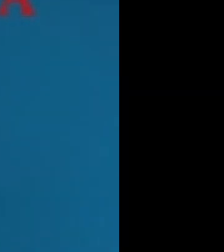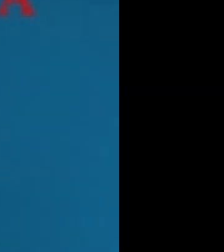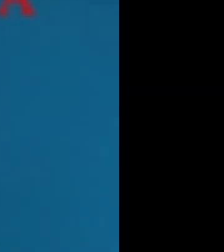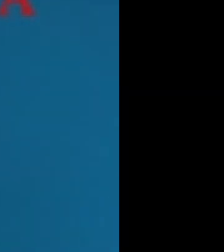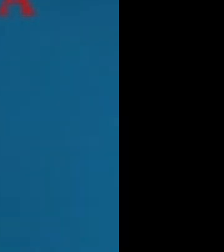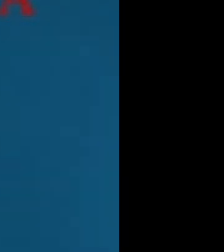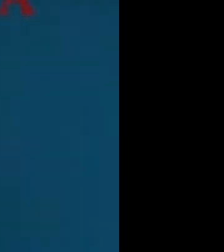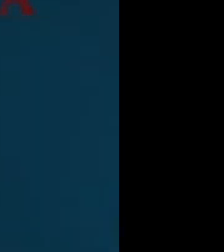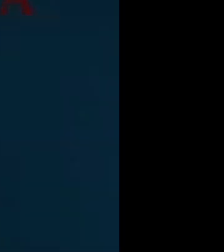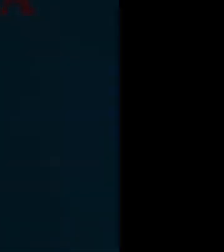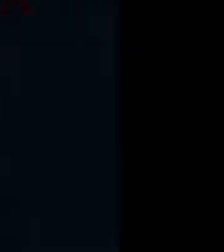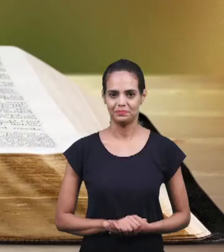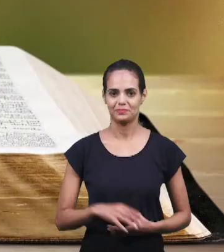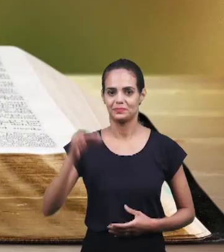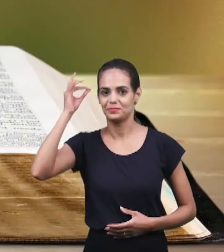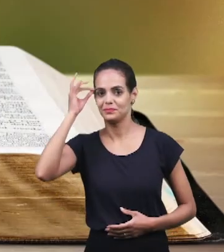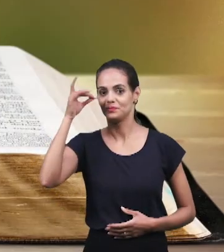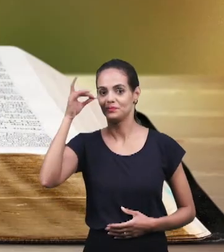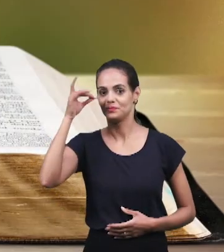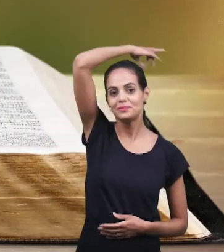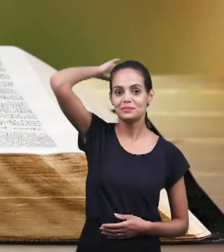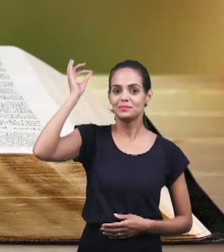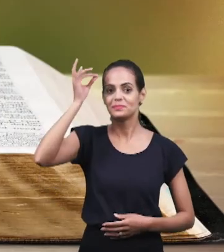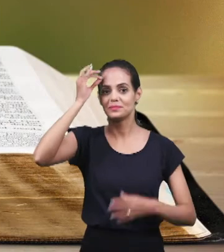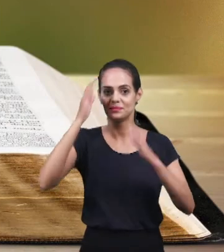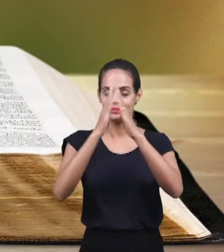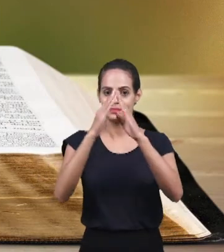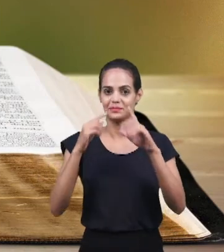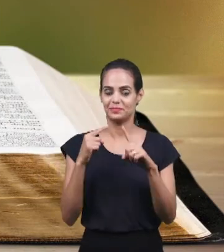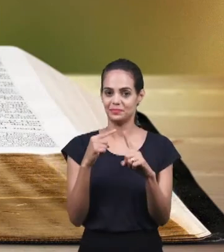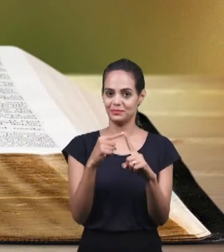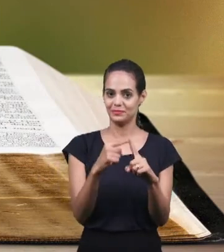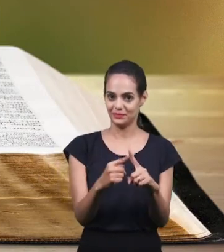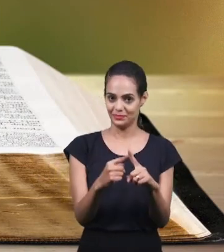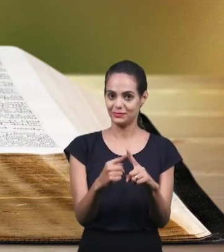E o espírito e a esposa dizem: vem. E quem